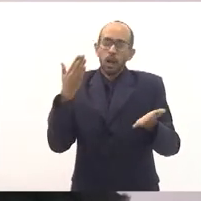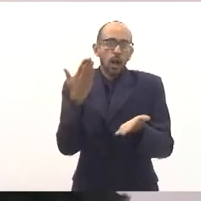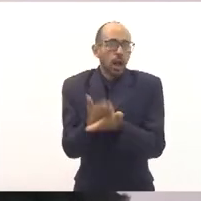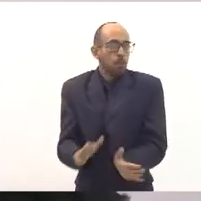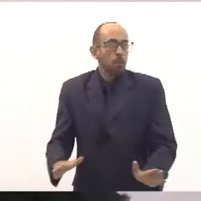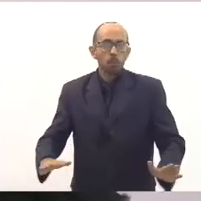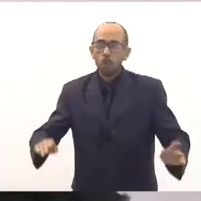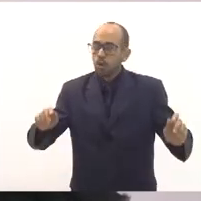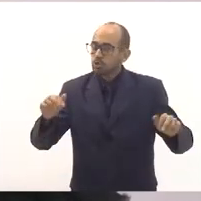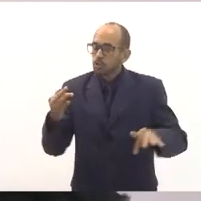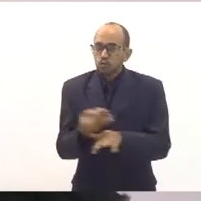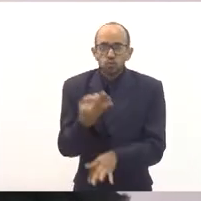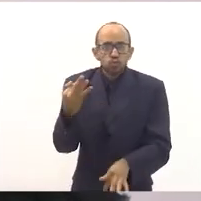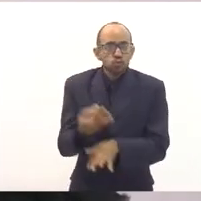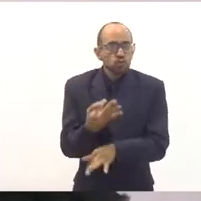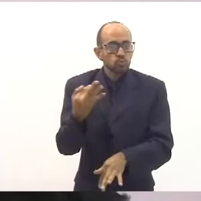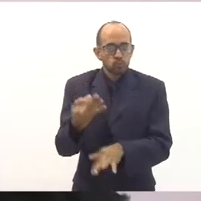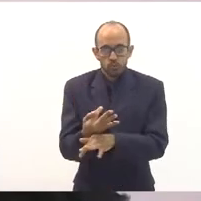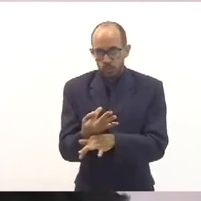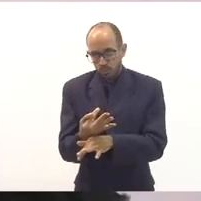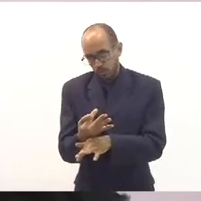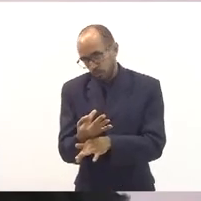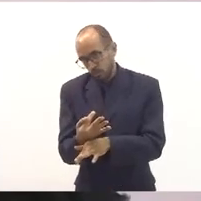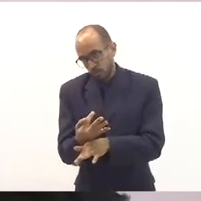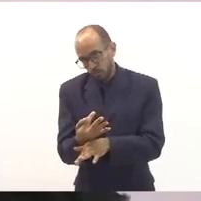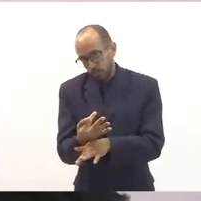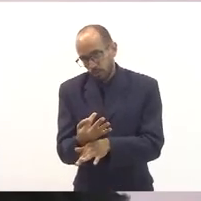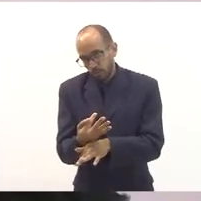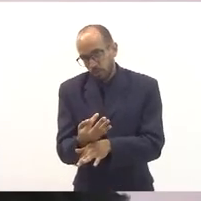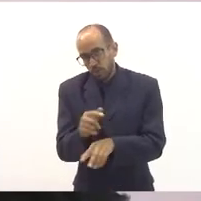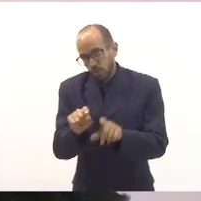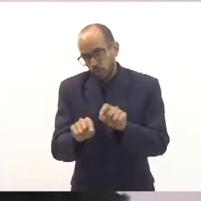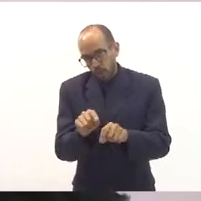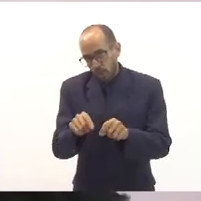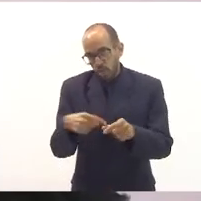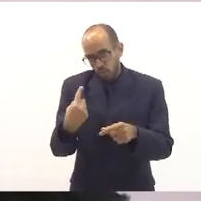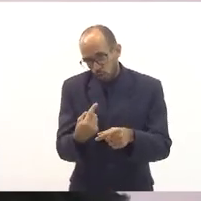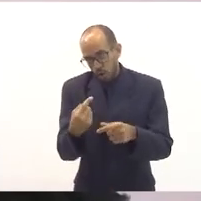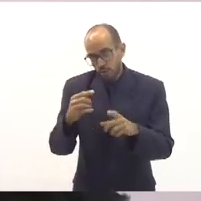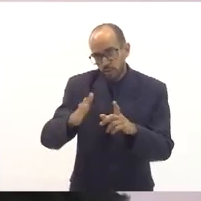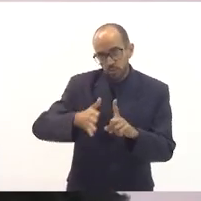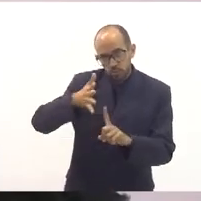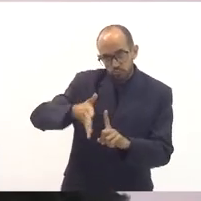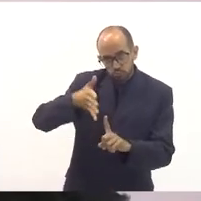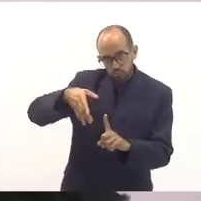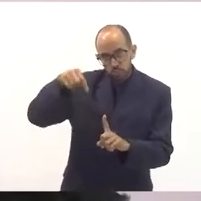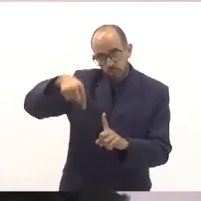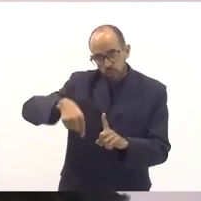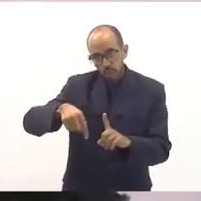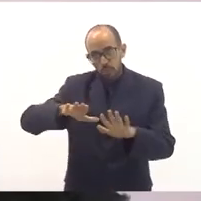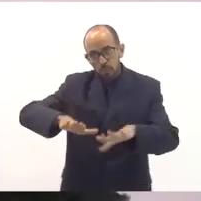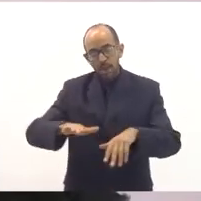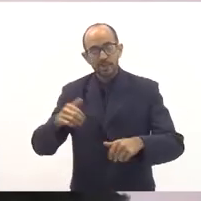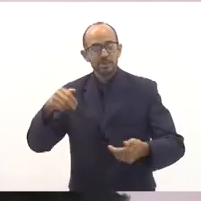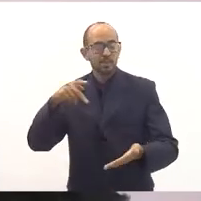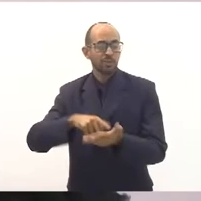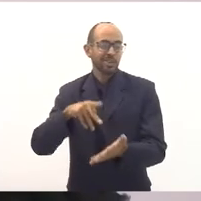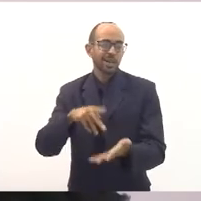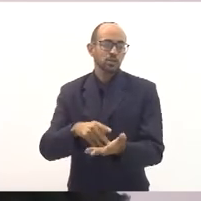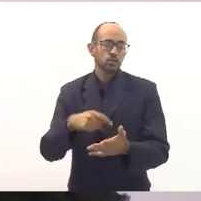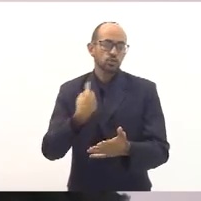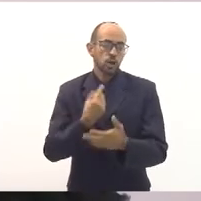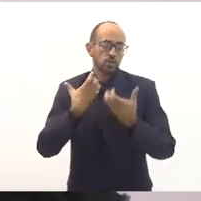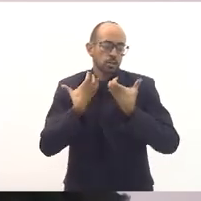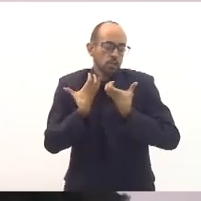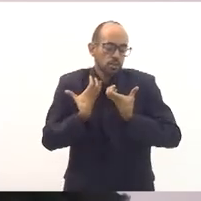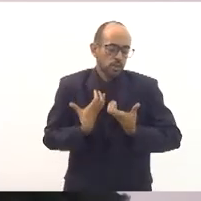a gente está saturado a gente Oi tá realizando os debates tá aqui mas na verdade no fundo a gente tá cansada a gente